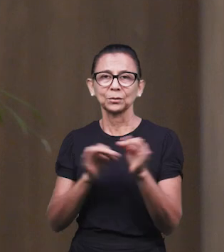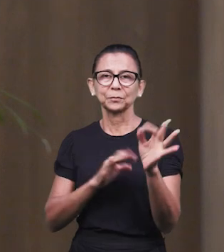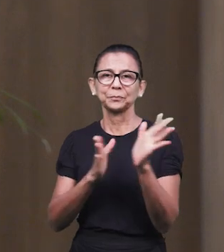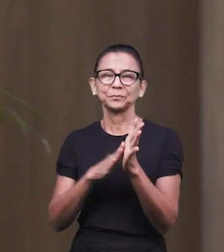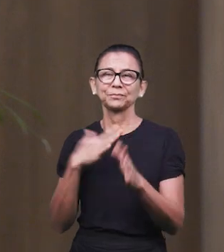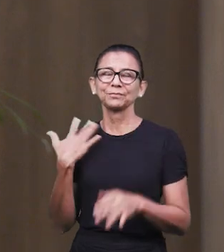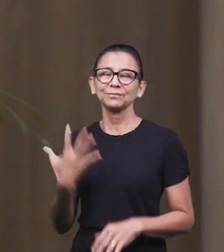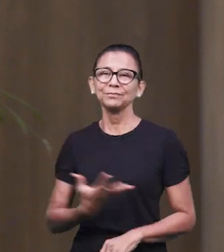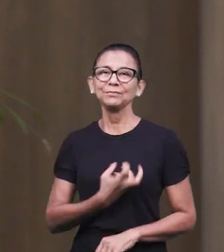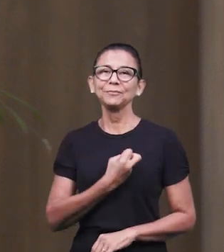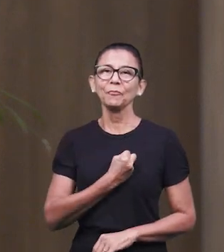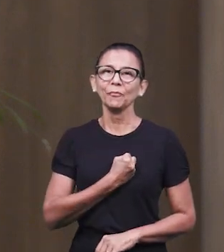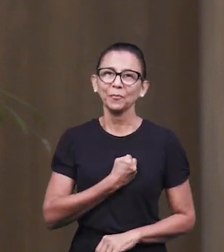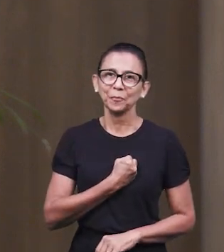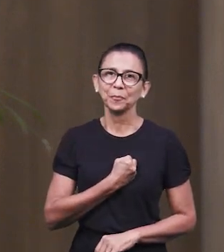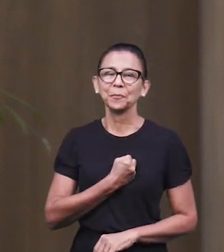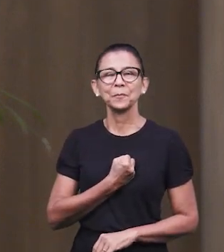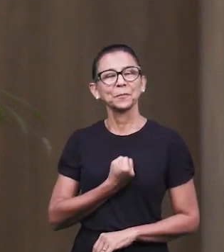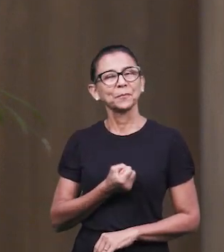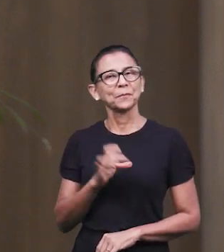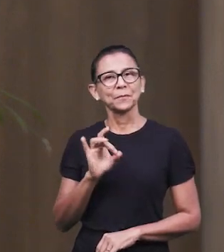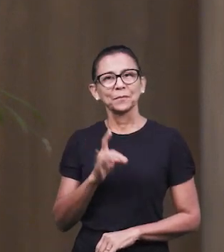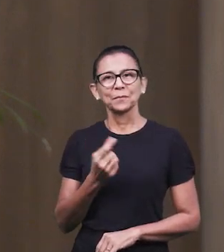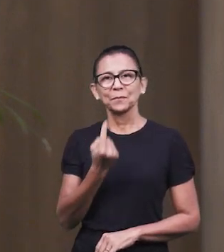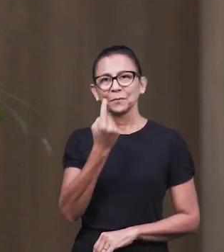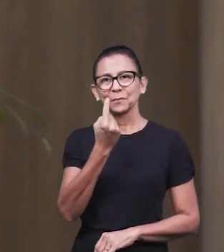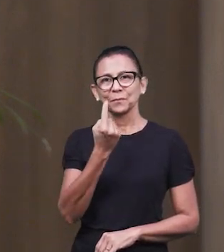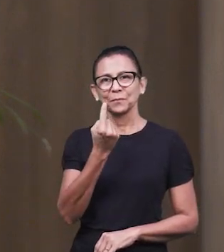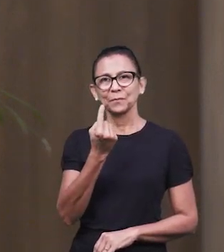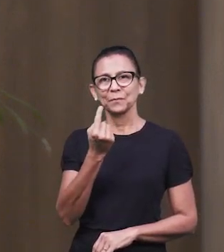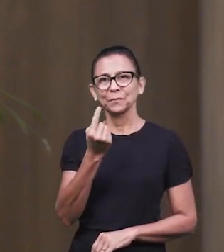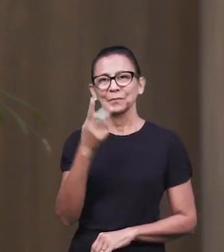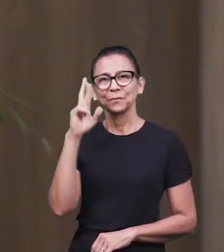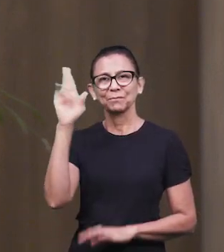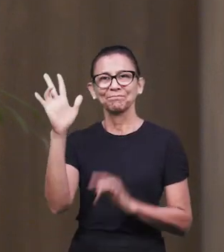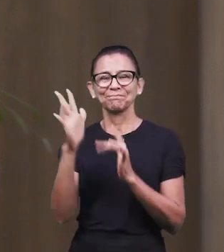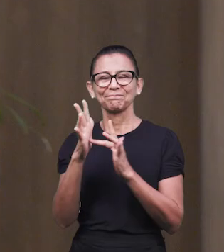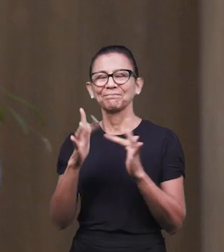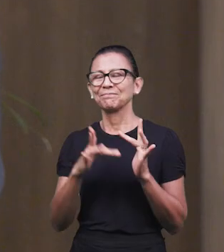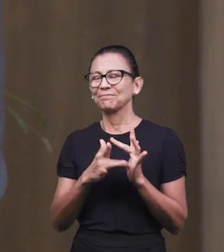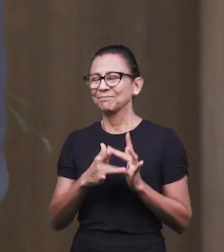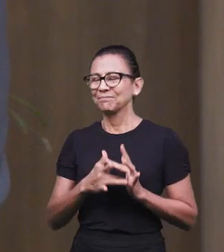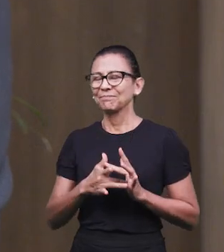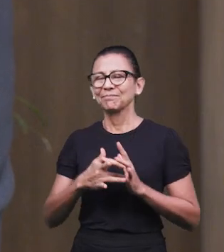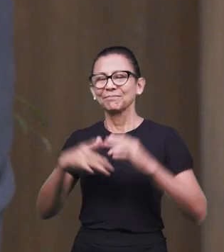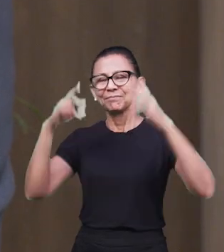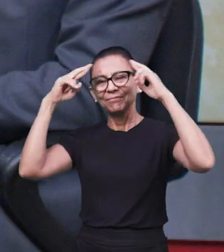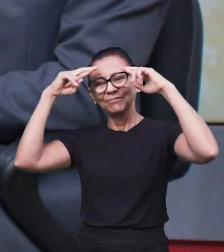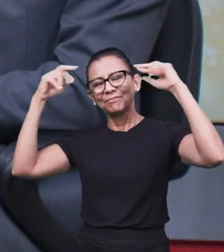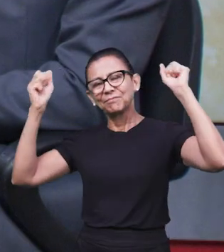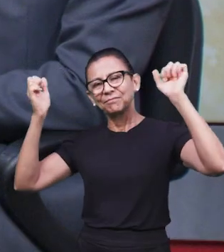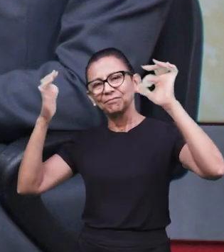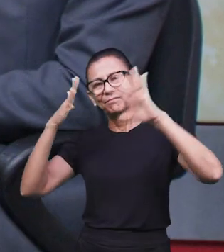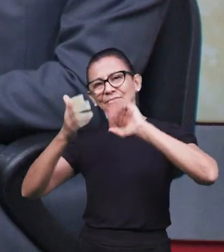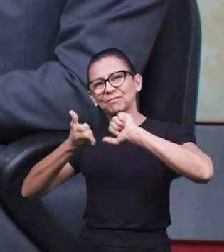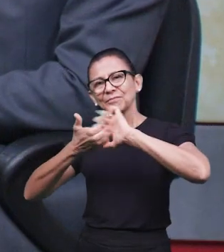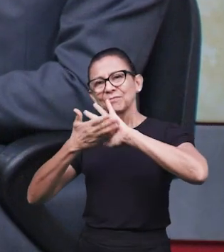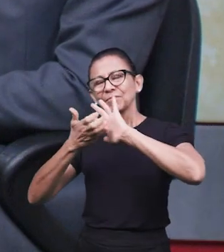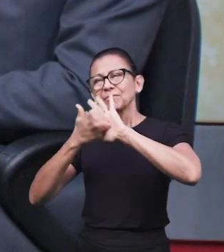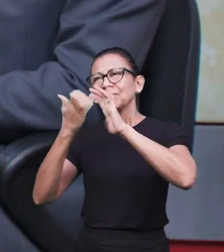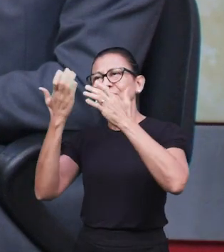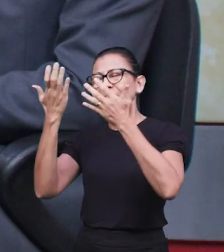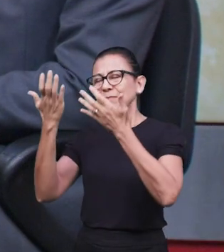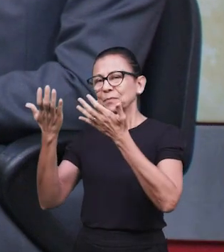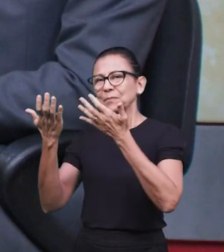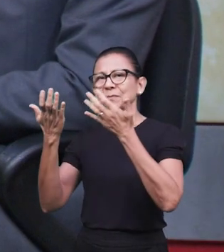de salvação, o centro do louvor é a pessoa do Senhor Jesus. Isso é um fato. Toda honra, toda glória, todo